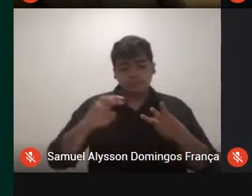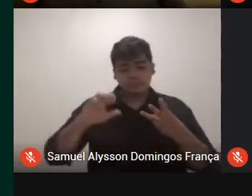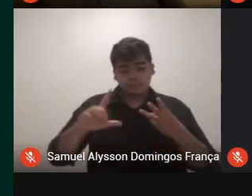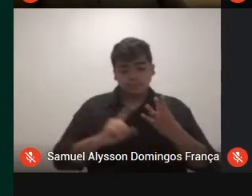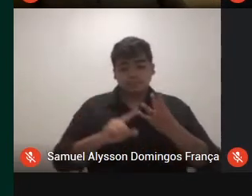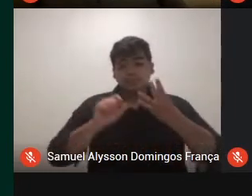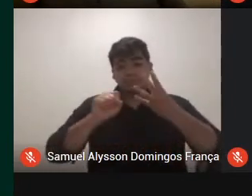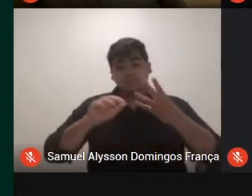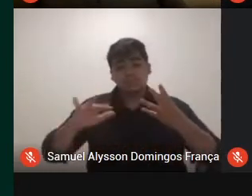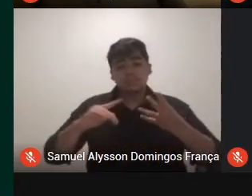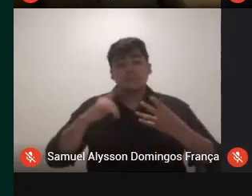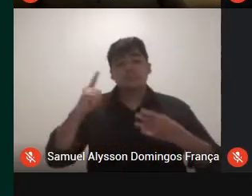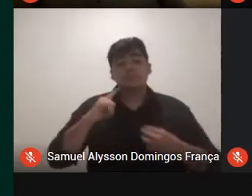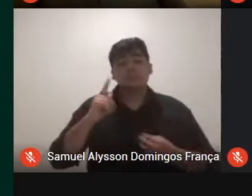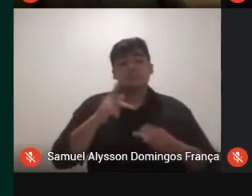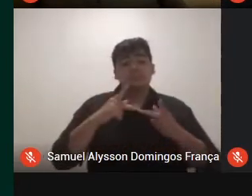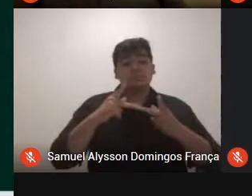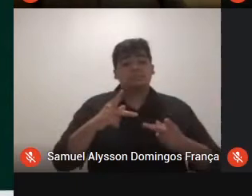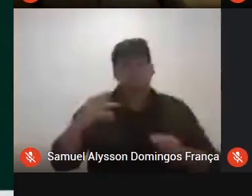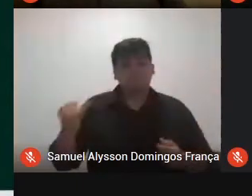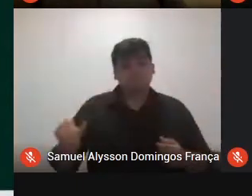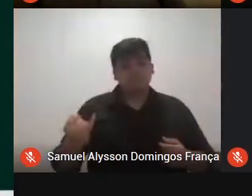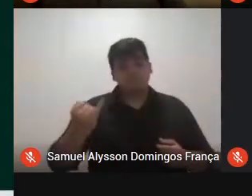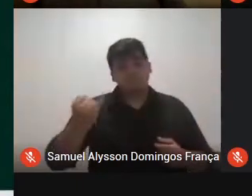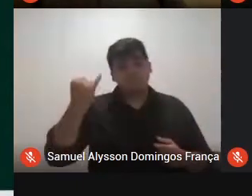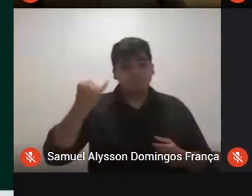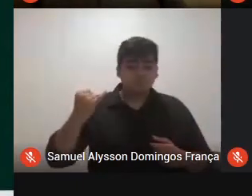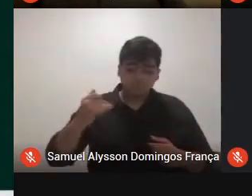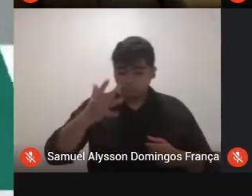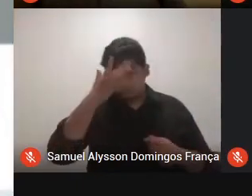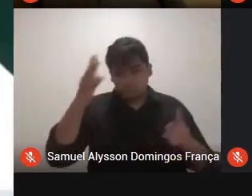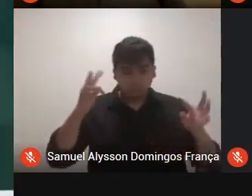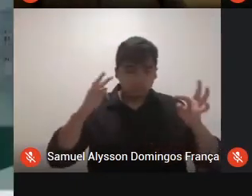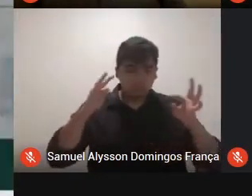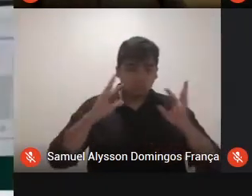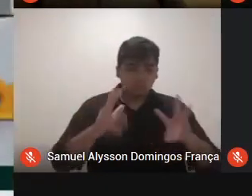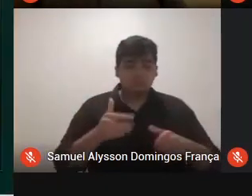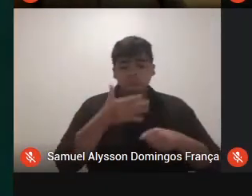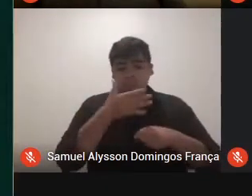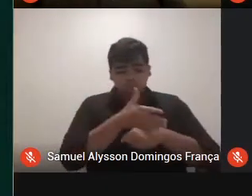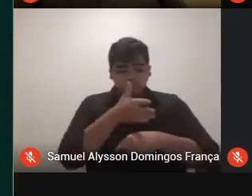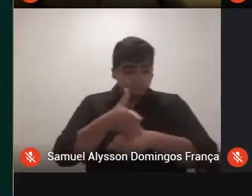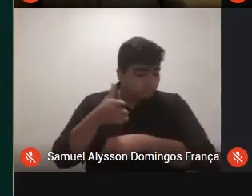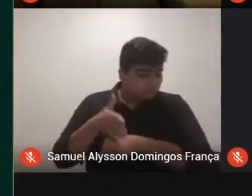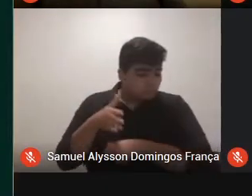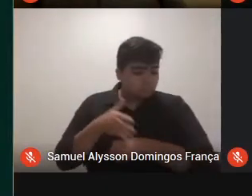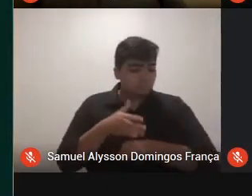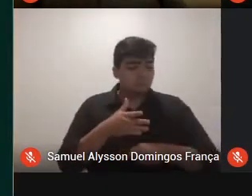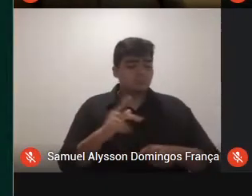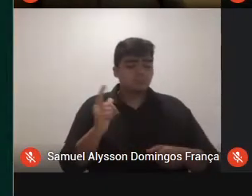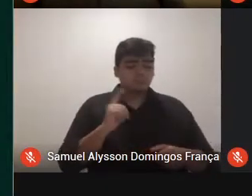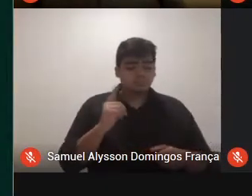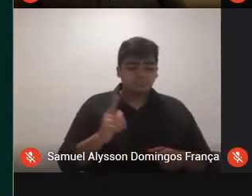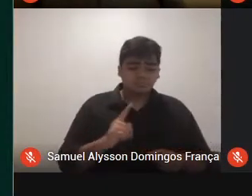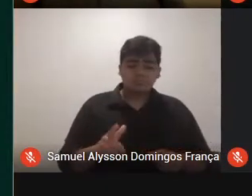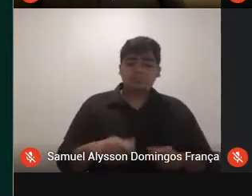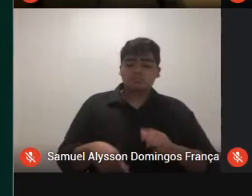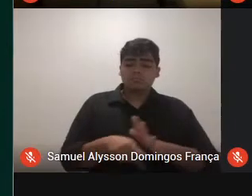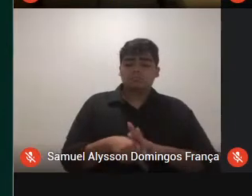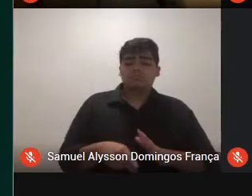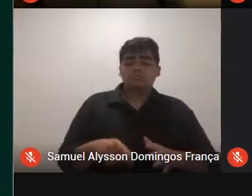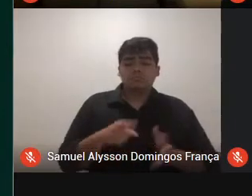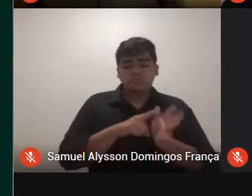todo certo, que o envolvimento de todos, da comunidade também, eles participaram, auxiliando na pesquisa,